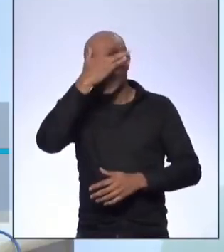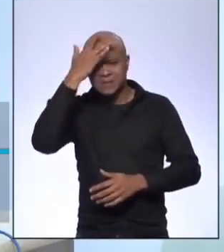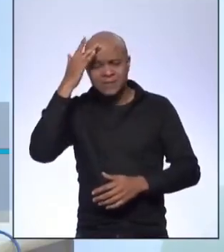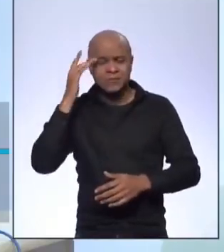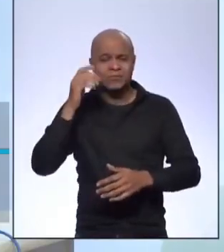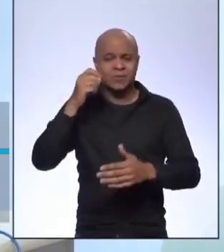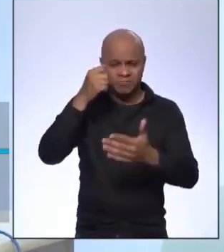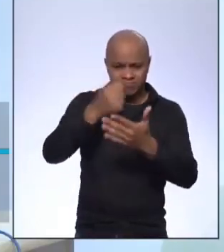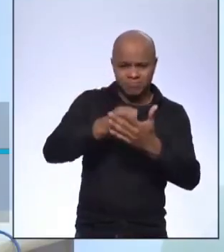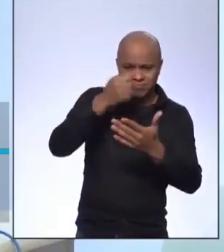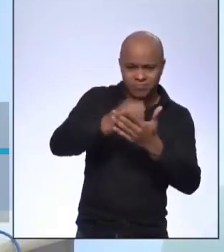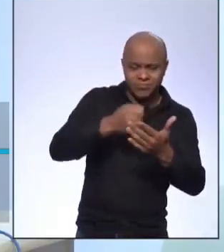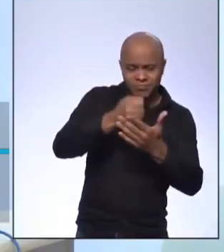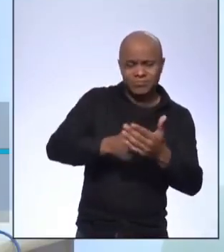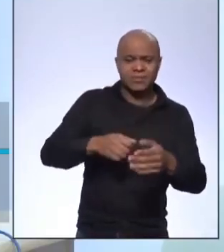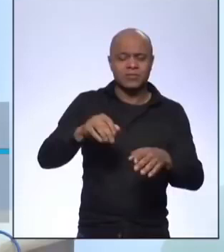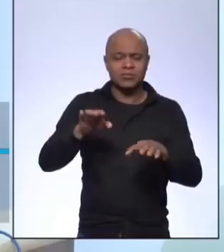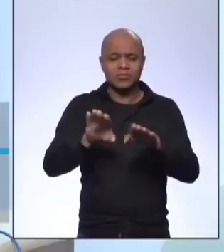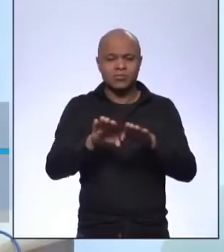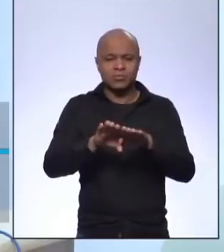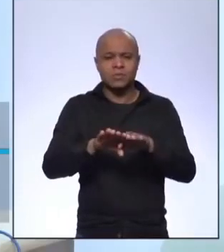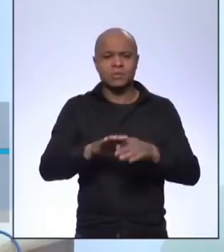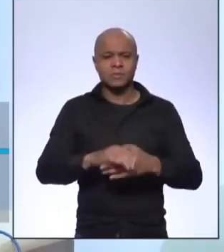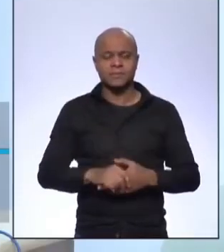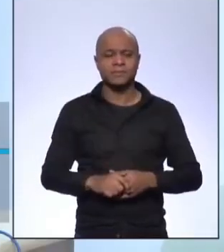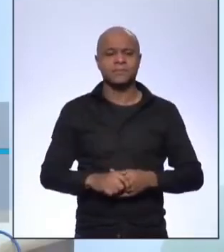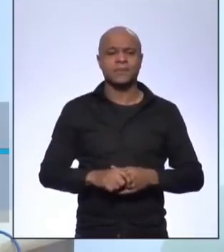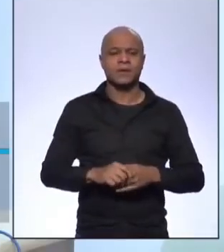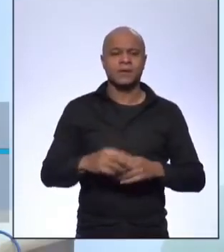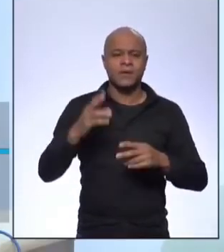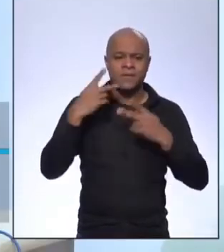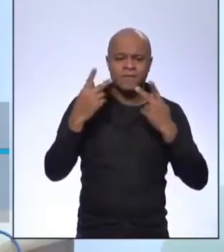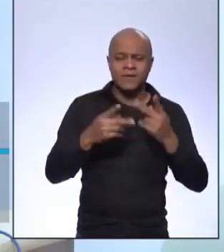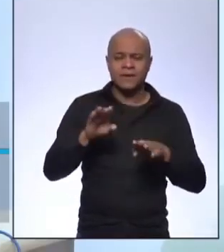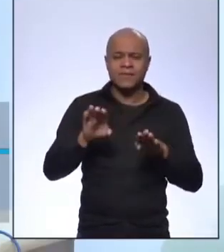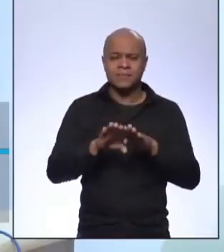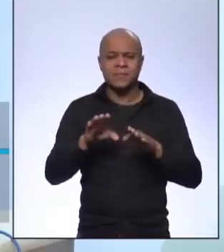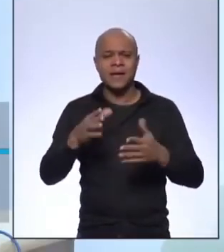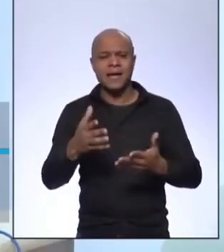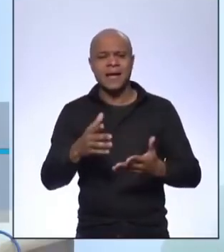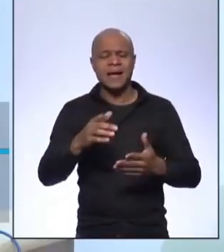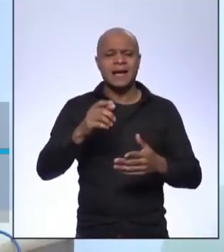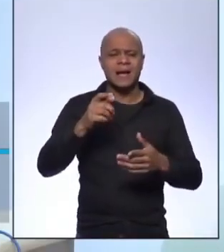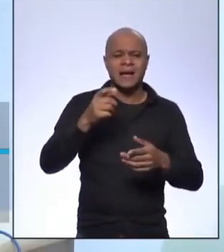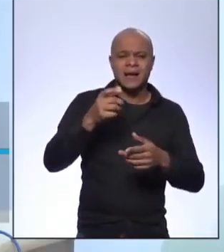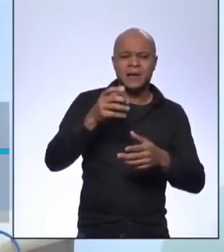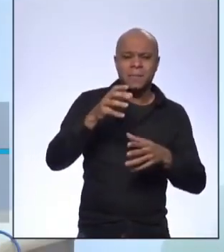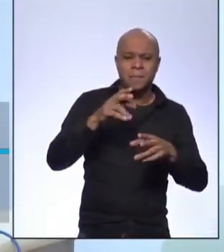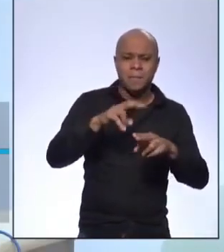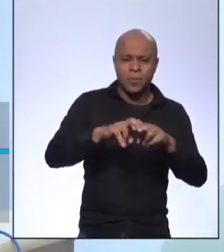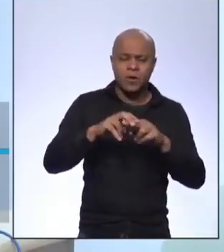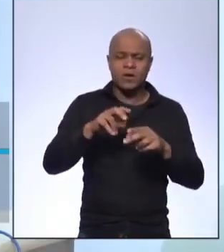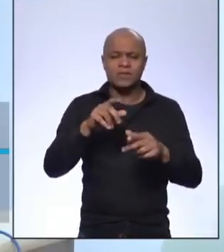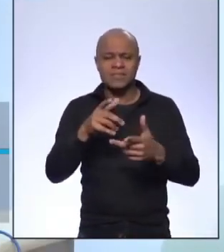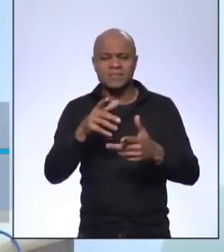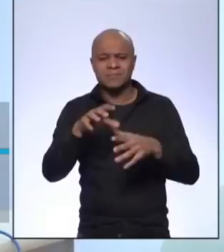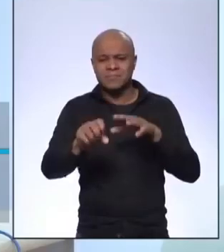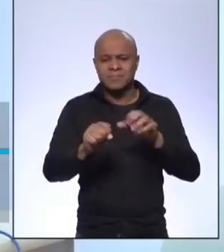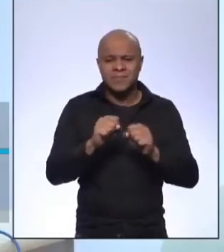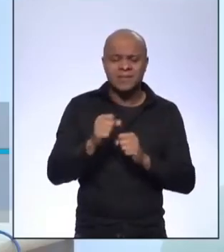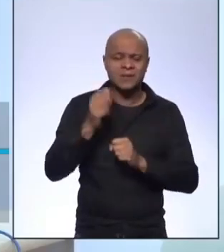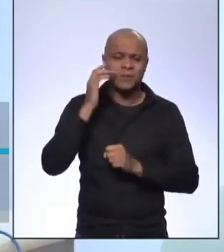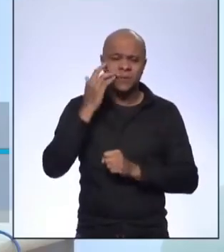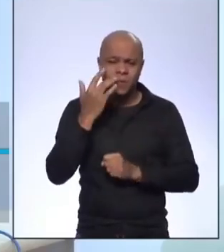inclusive, casam ali com a questão do eurocentrismo, que diziam que utilizou-se em alguns lugares da